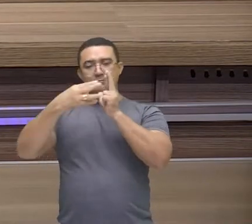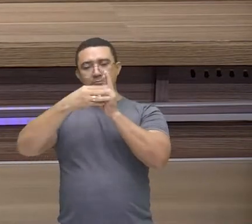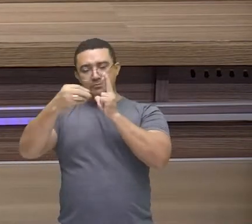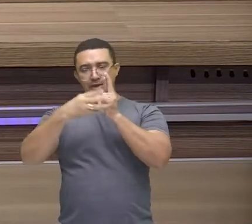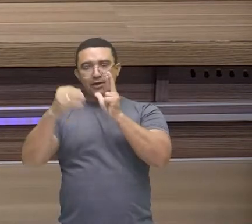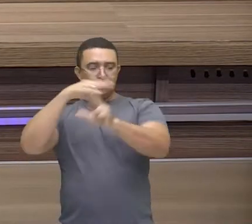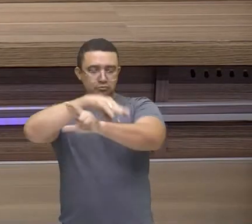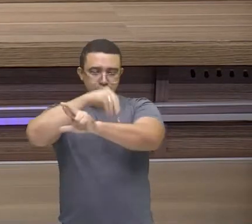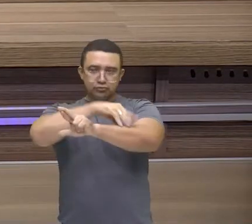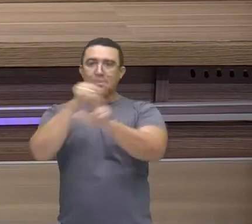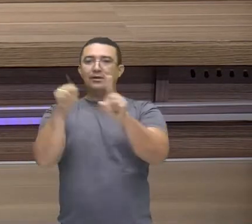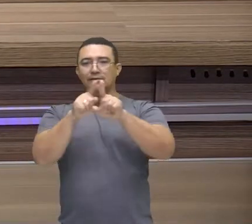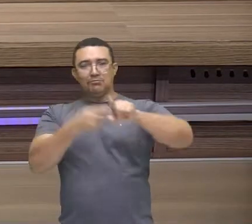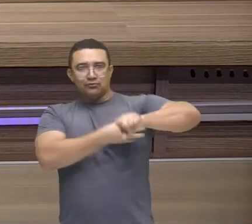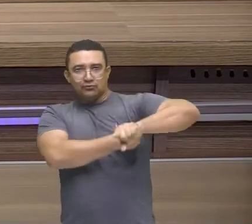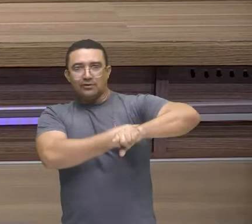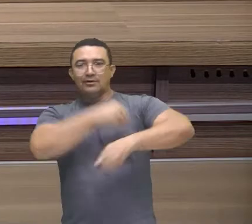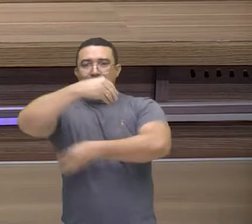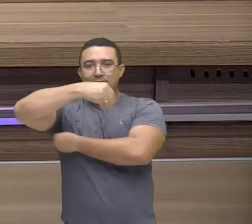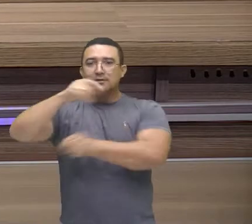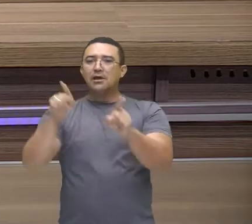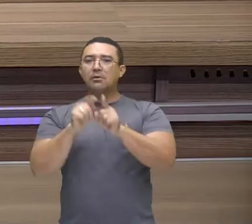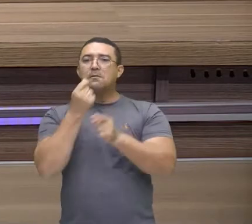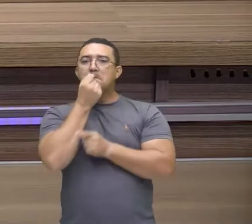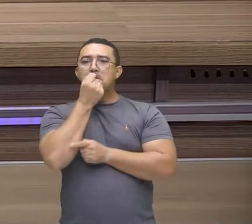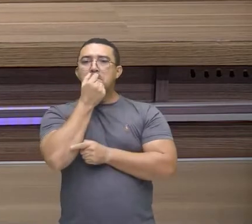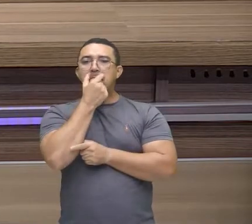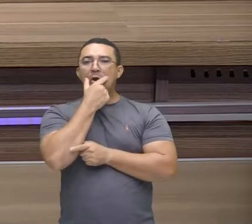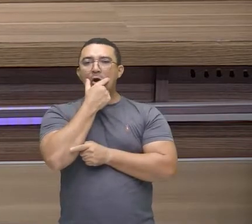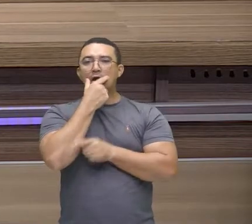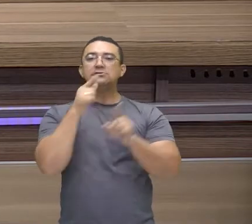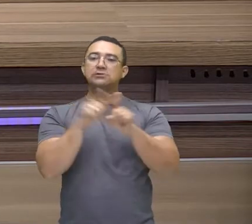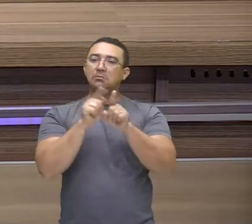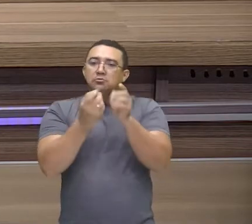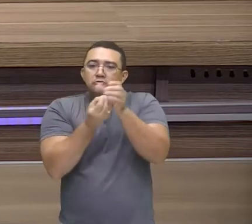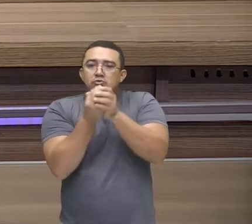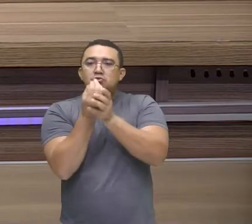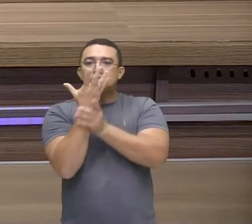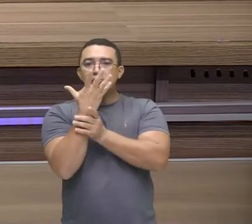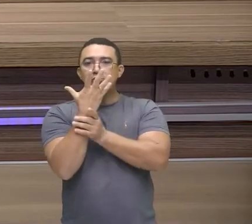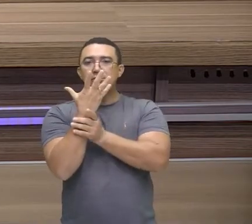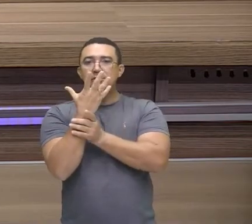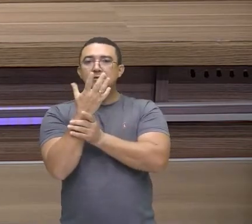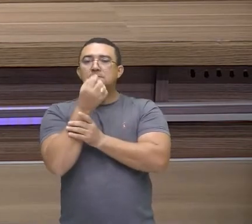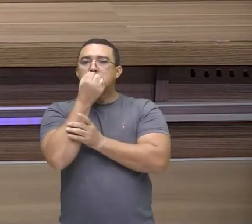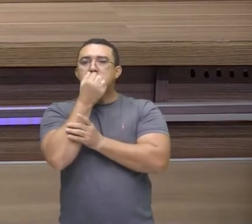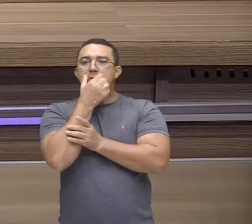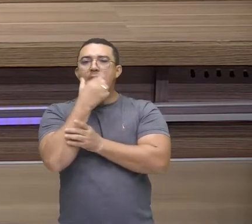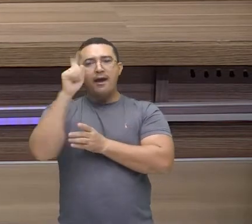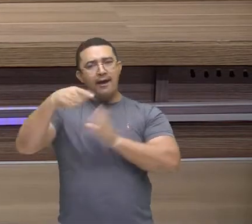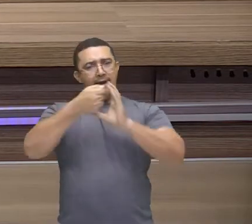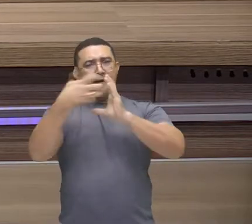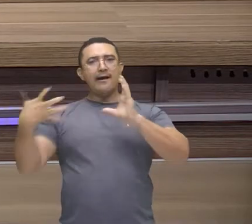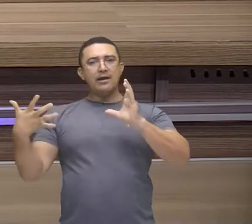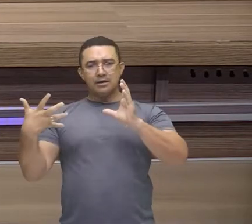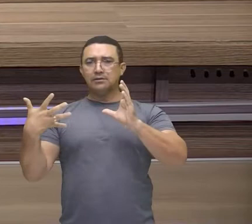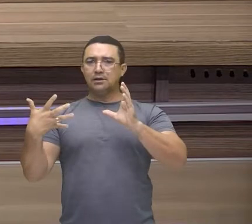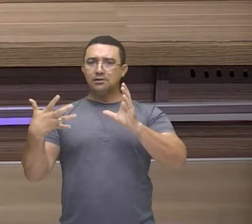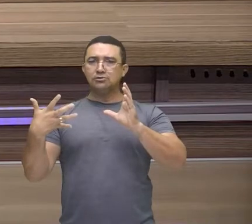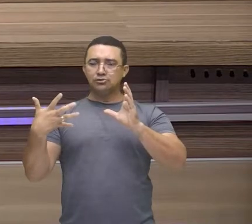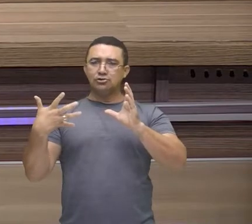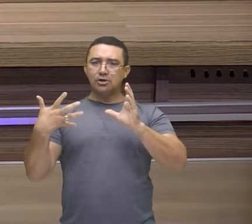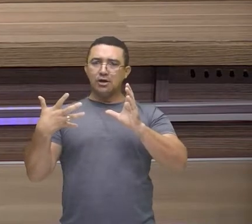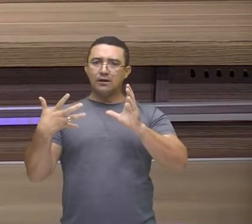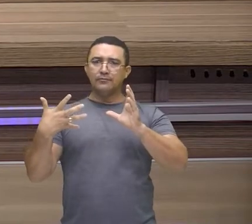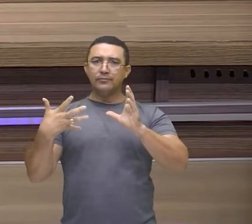axila, eles começam a criar aquele bigodinho em forma de 12, 13 anos, né? Fica aquele, quer dizer, são características que a gente chama de